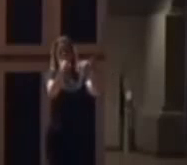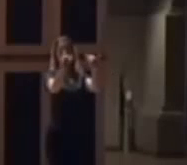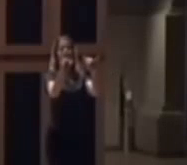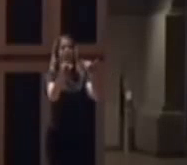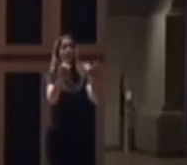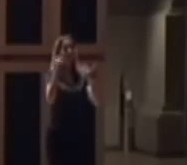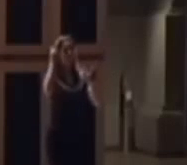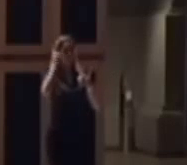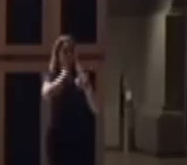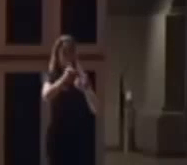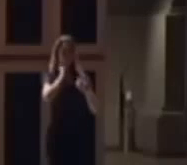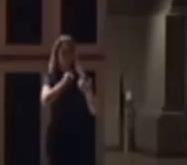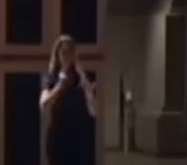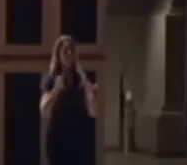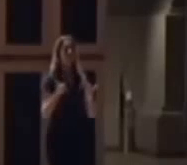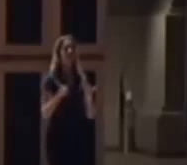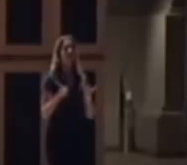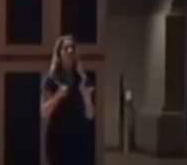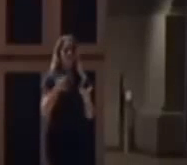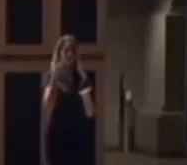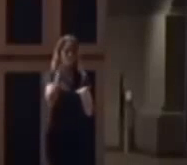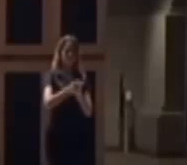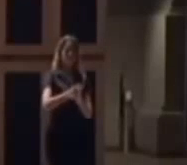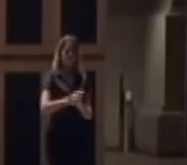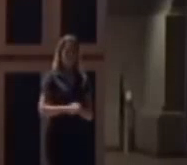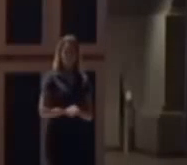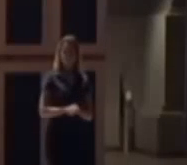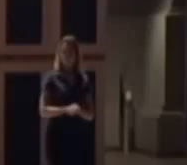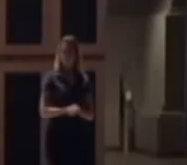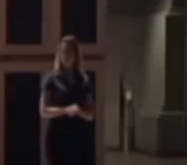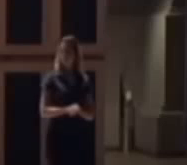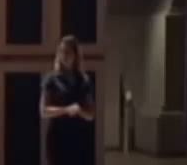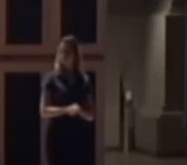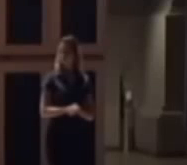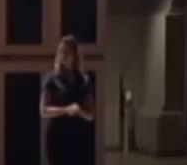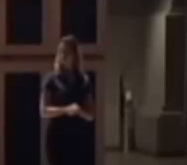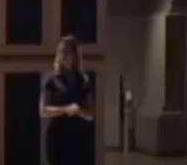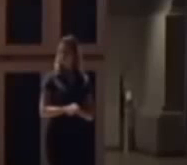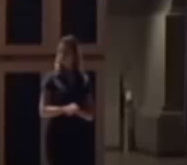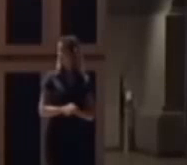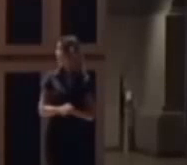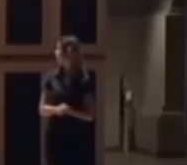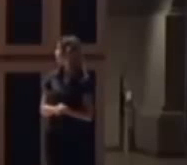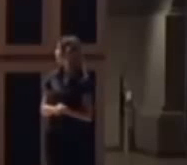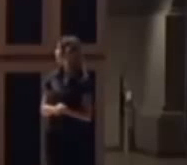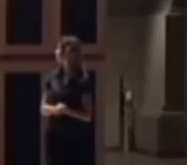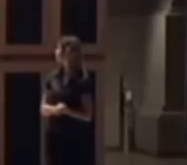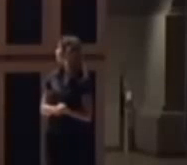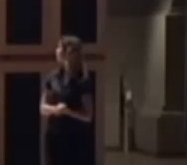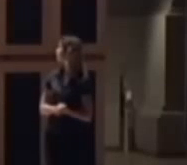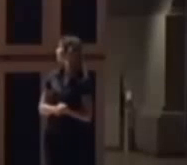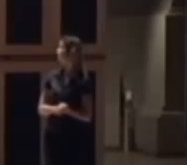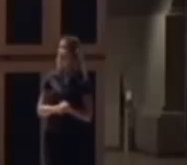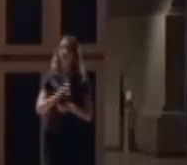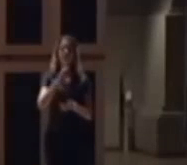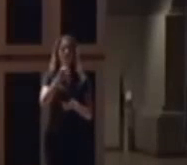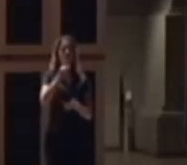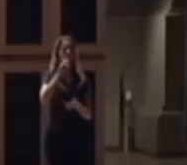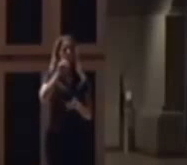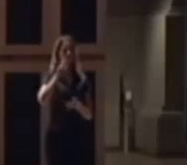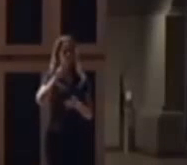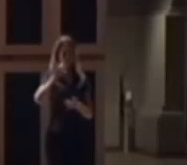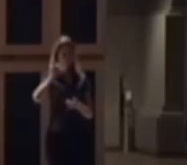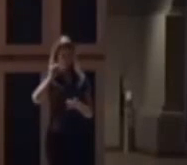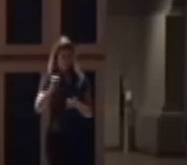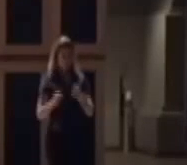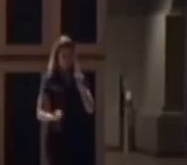maneira mais permanente. Pode passar. Fundação Clóvis Salgado é um outro. Nós temos